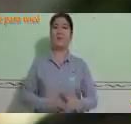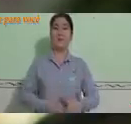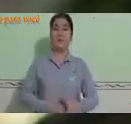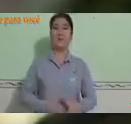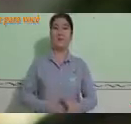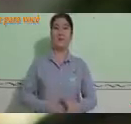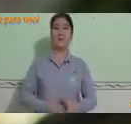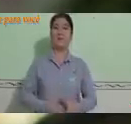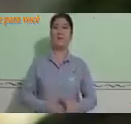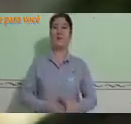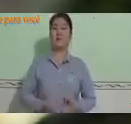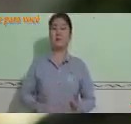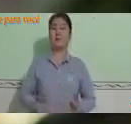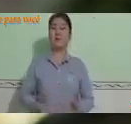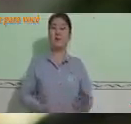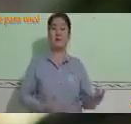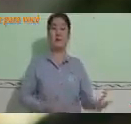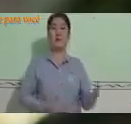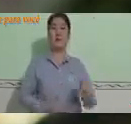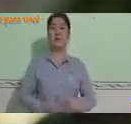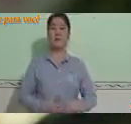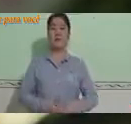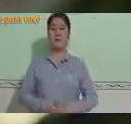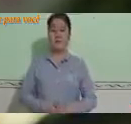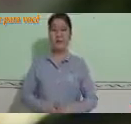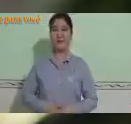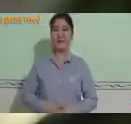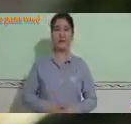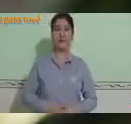GOA2LIMOTIOS1COLHER, deixar parêntese fechado,